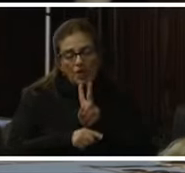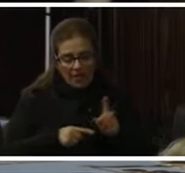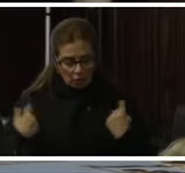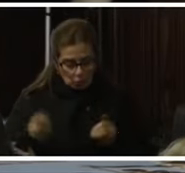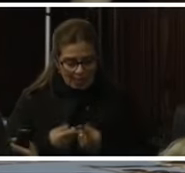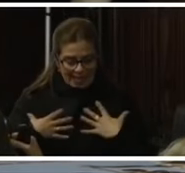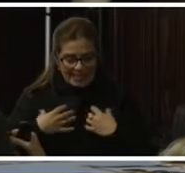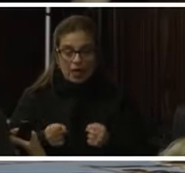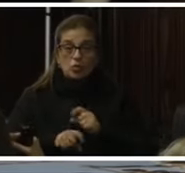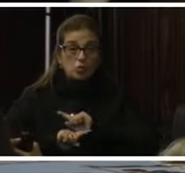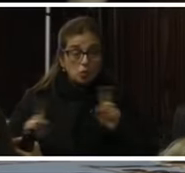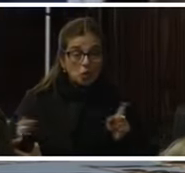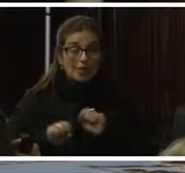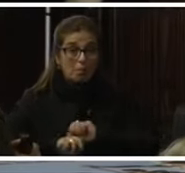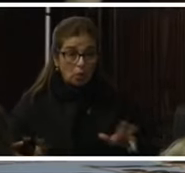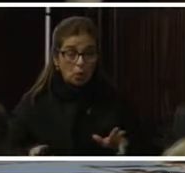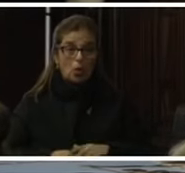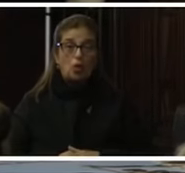não tem